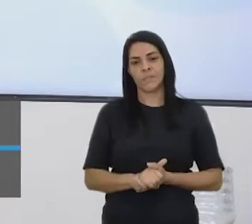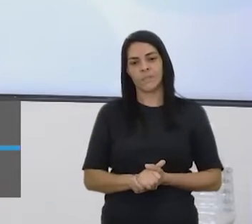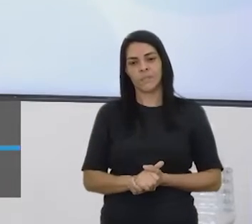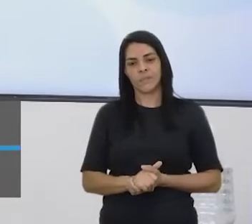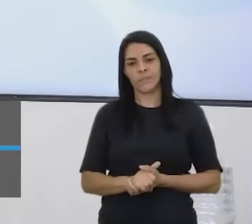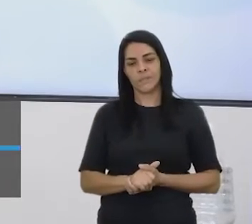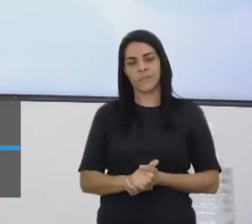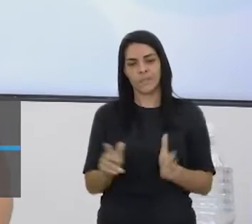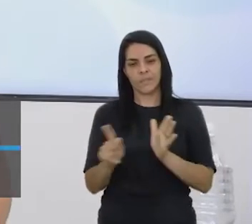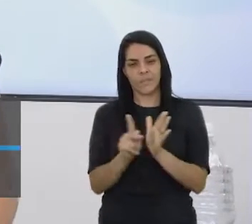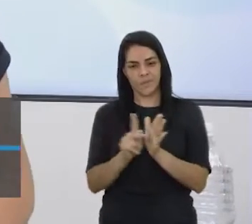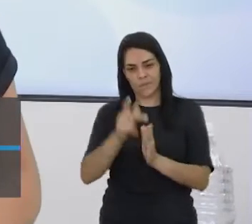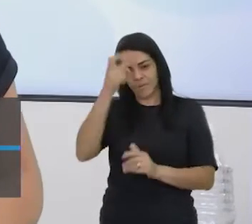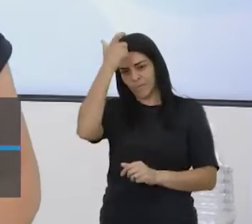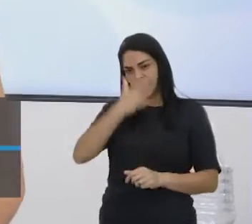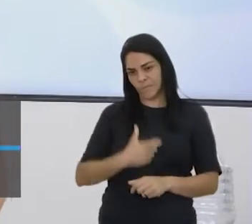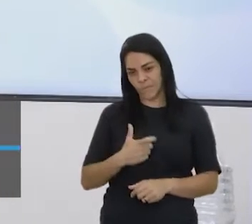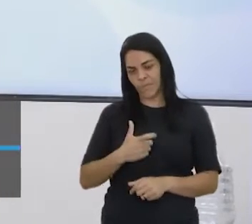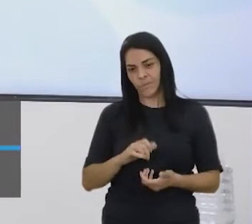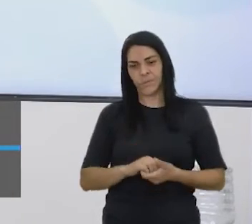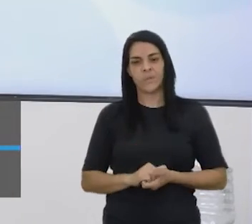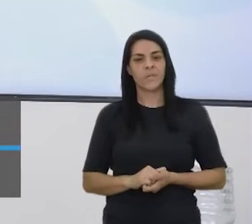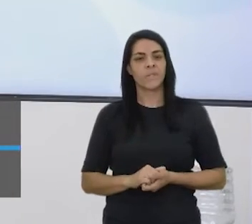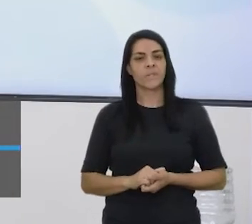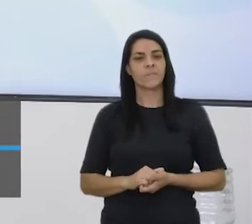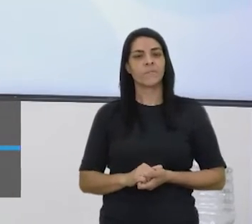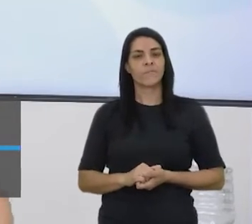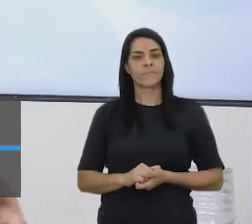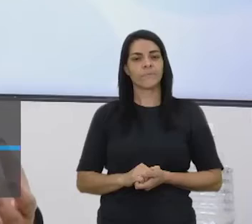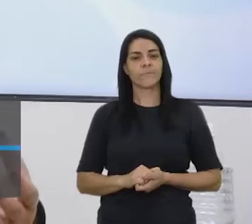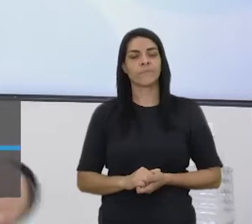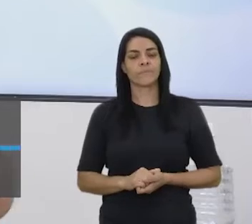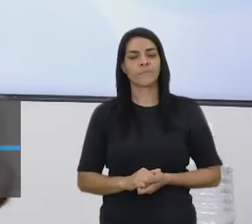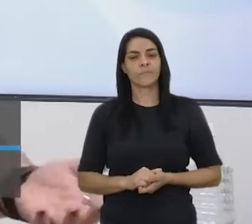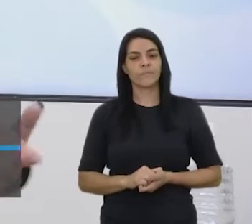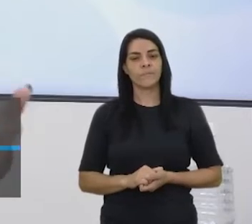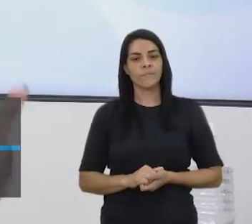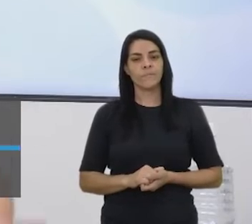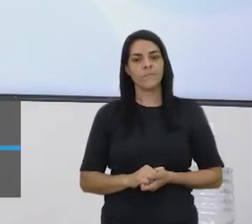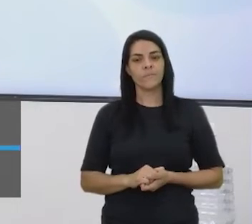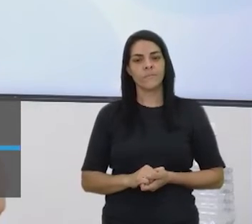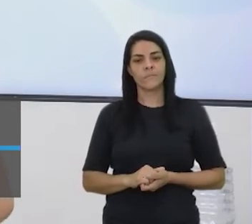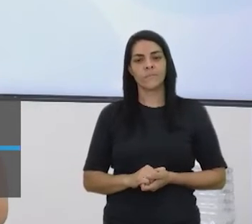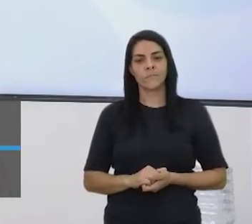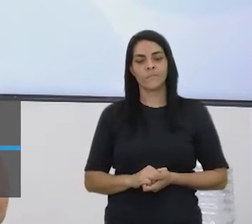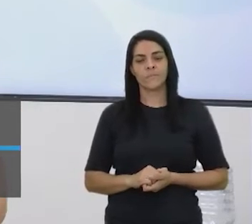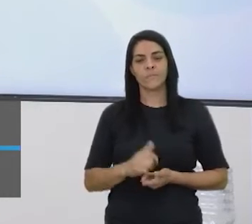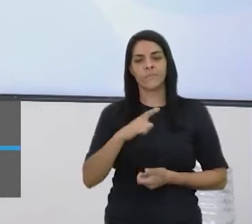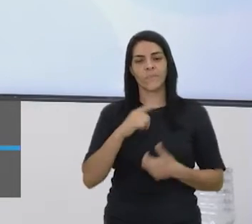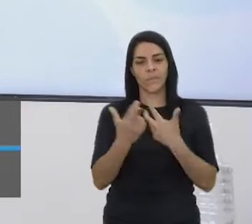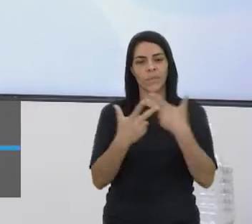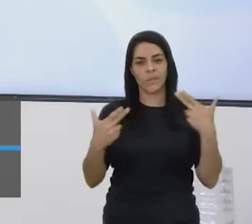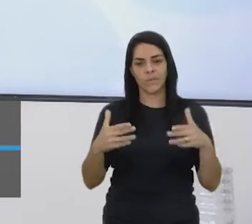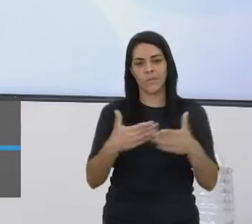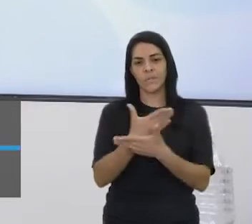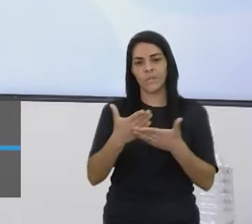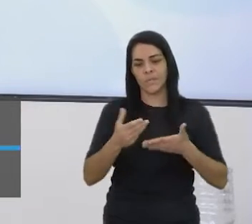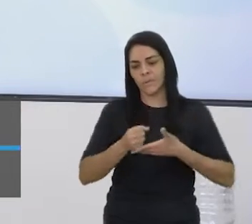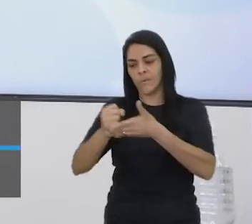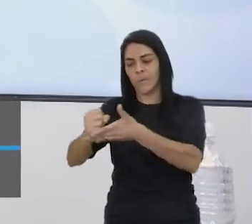não quem a gente é totalmente né existem coisas que obviamente a gente vai carregar